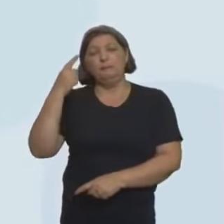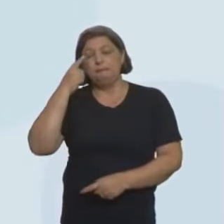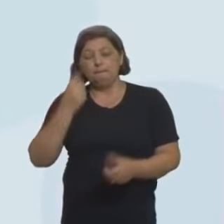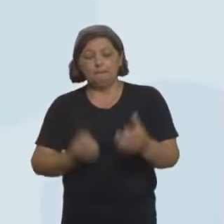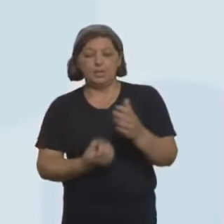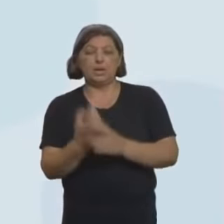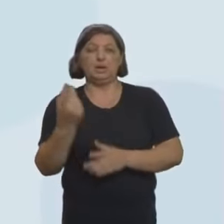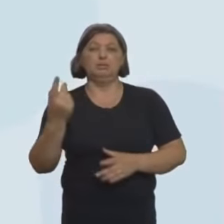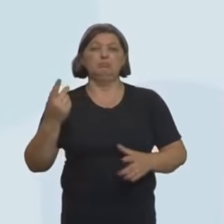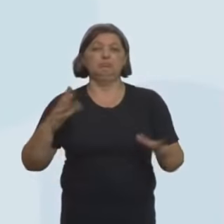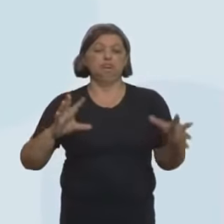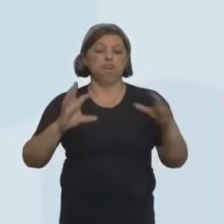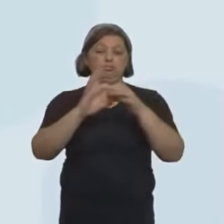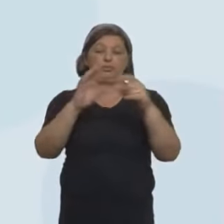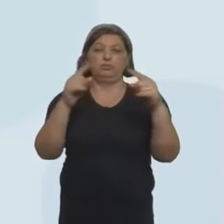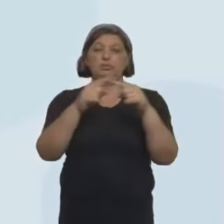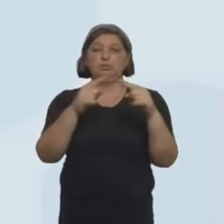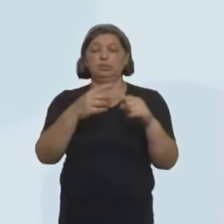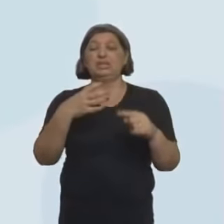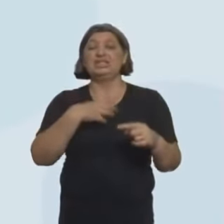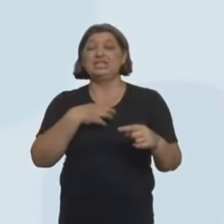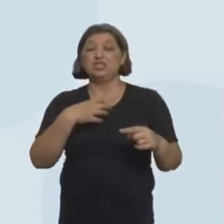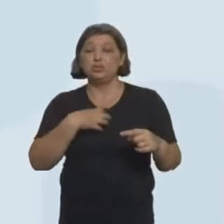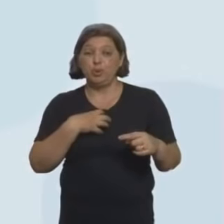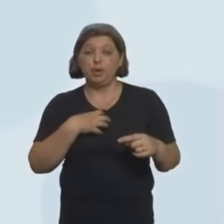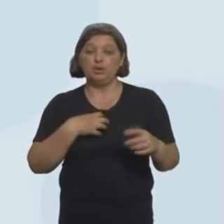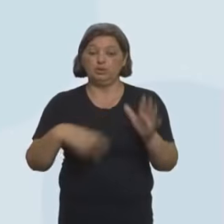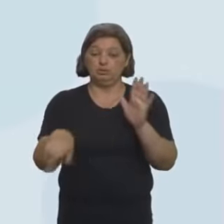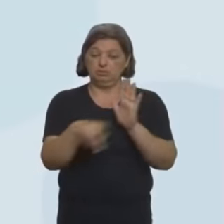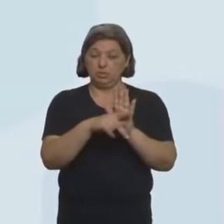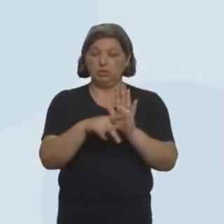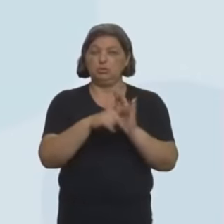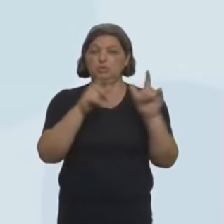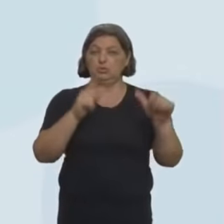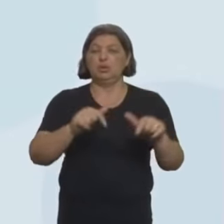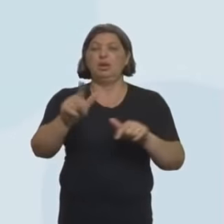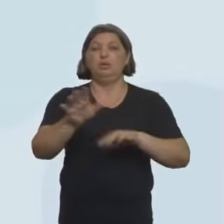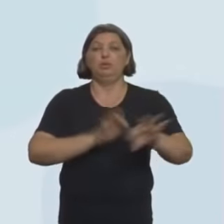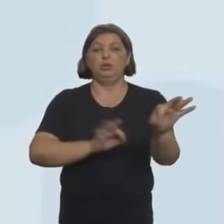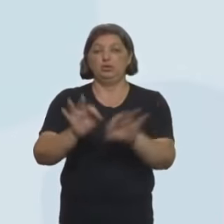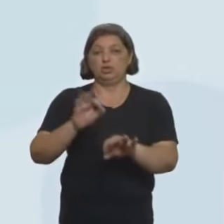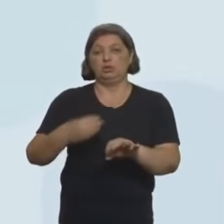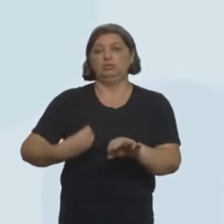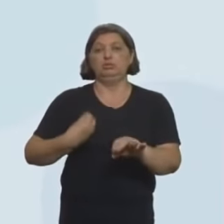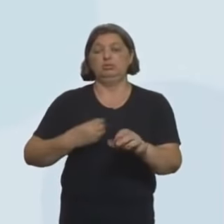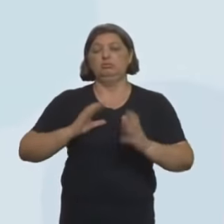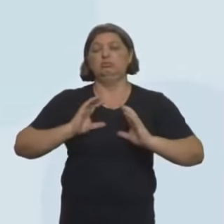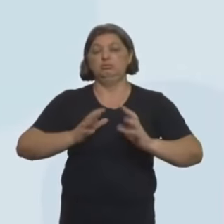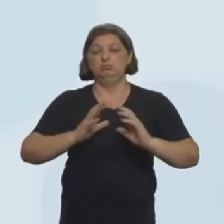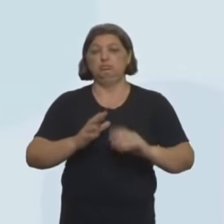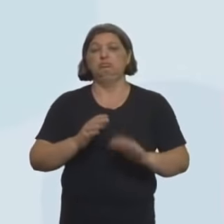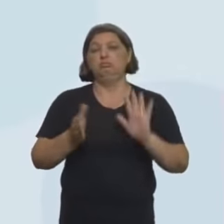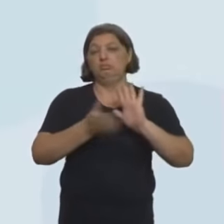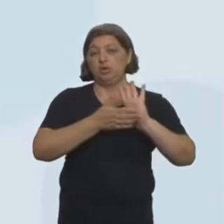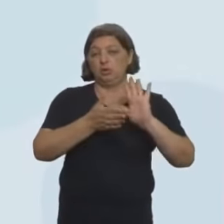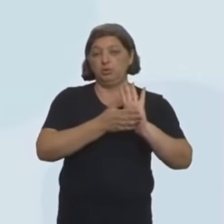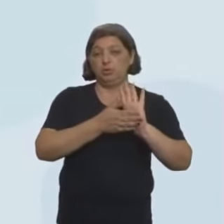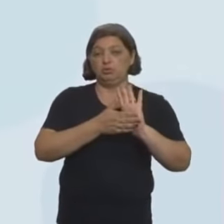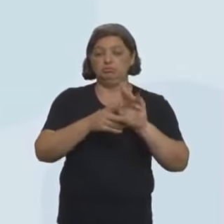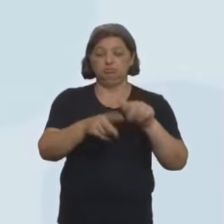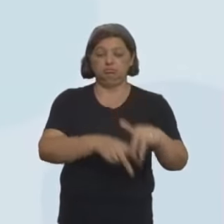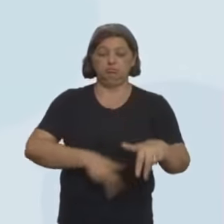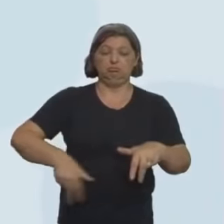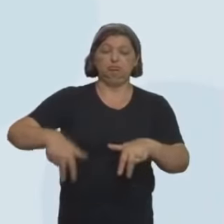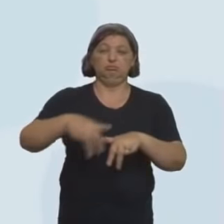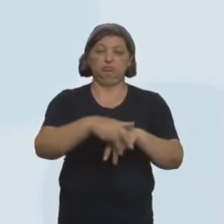né? Esse sentimento de pertencimento, que é um projeto de convivência, uma proposta onde dá voz